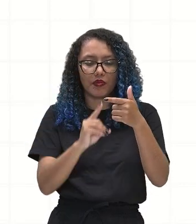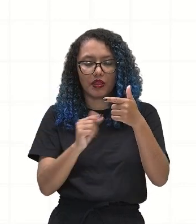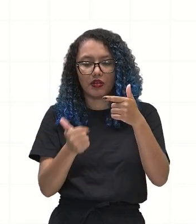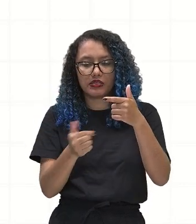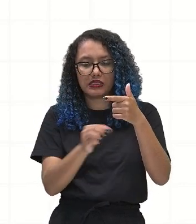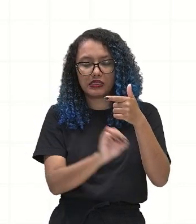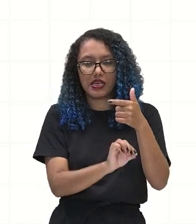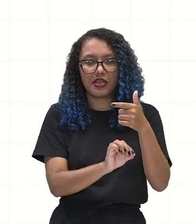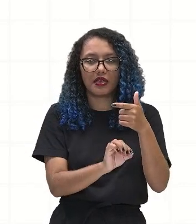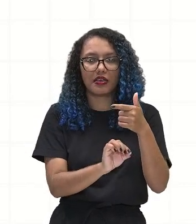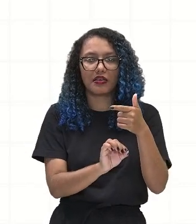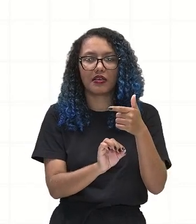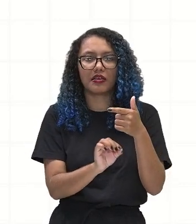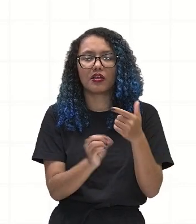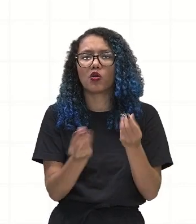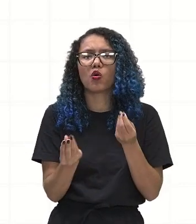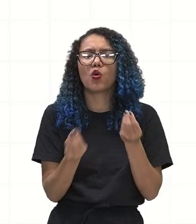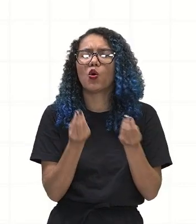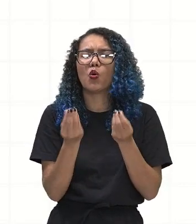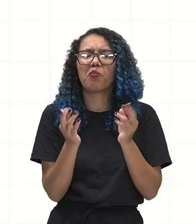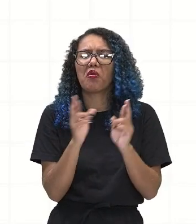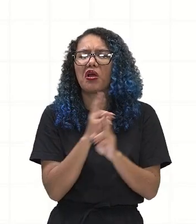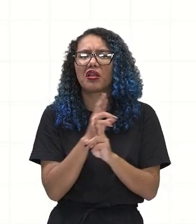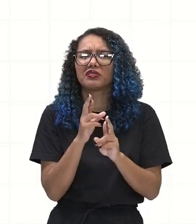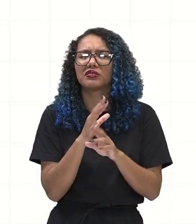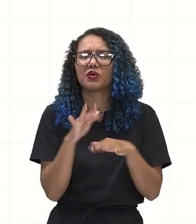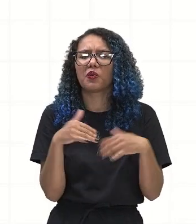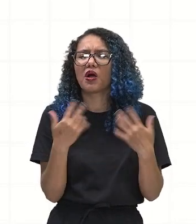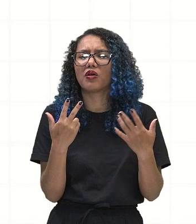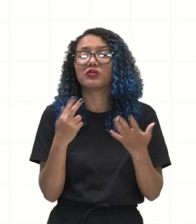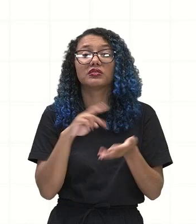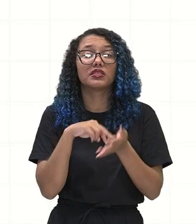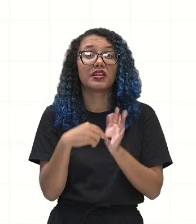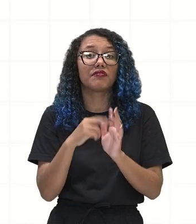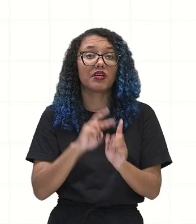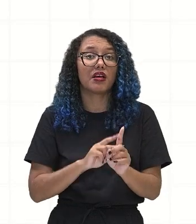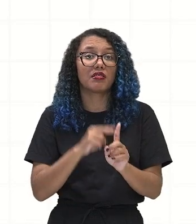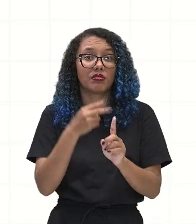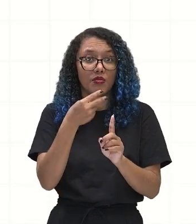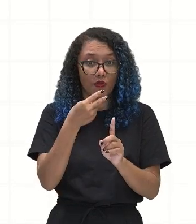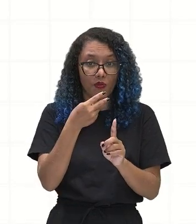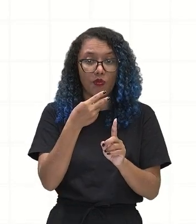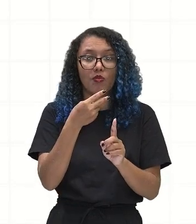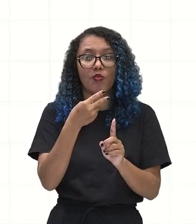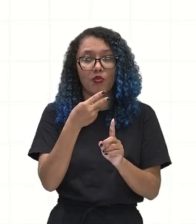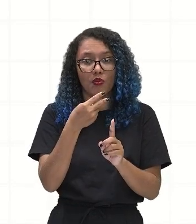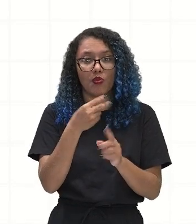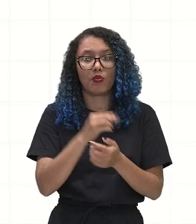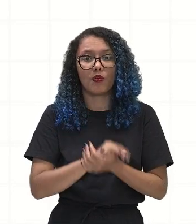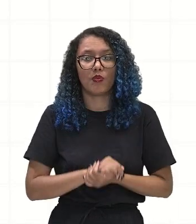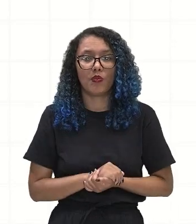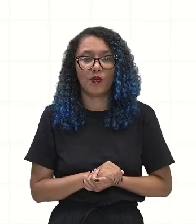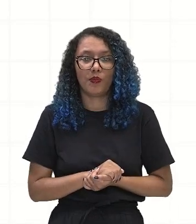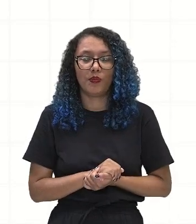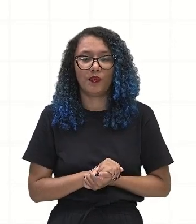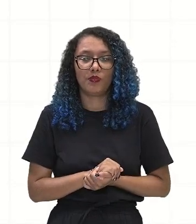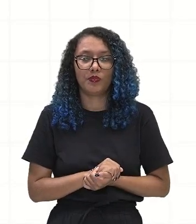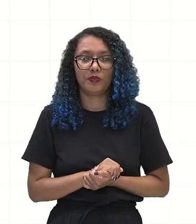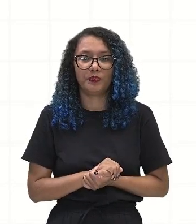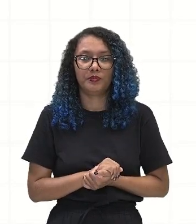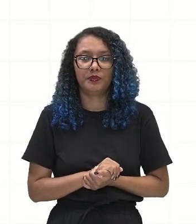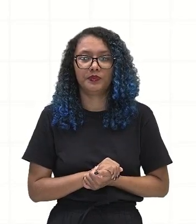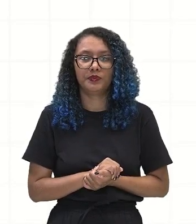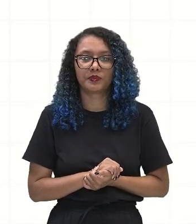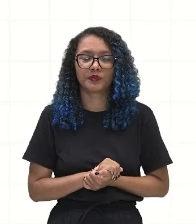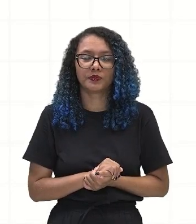qual é a relação, né, que aconteceu? É o dobro, né? Isso aqui também é igual. Se nós